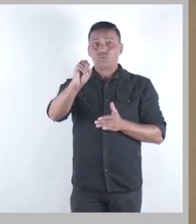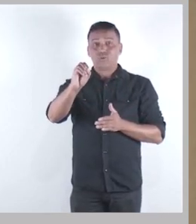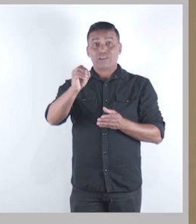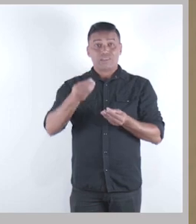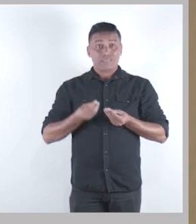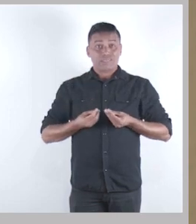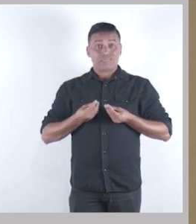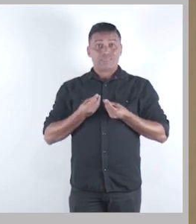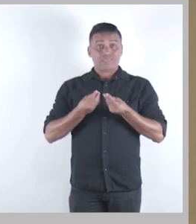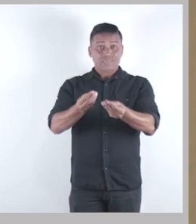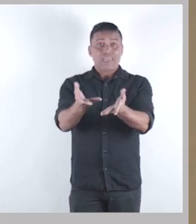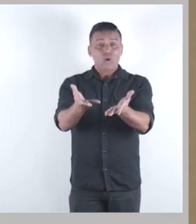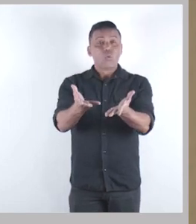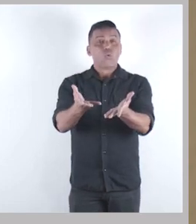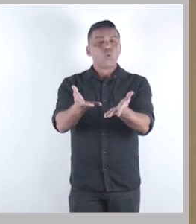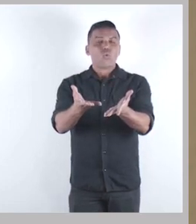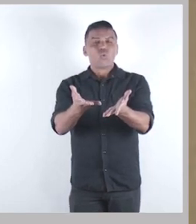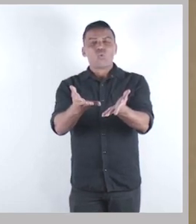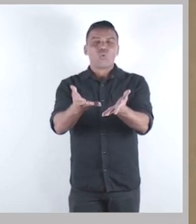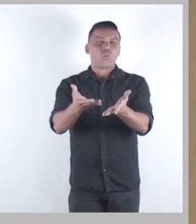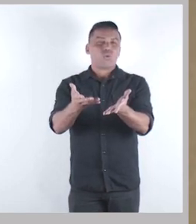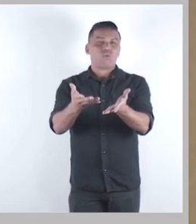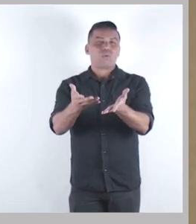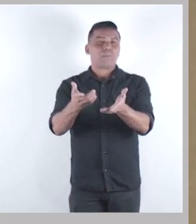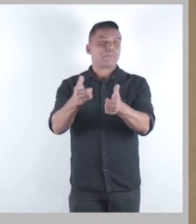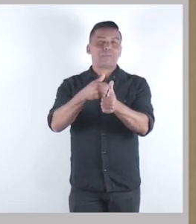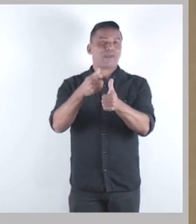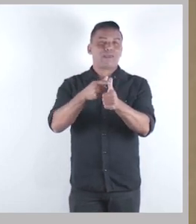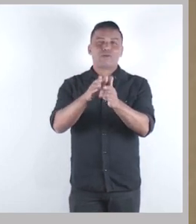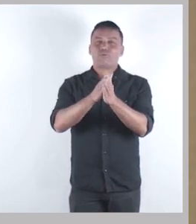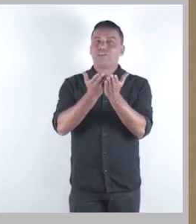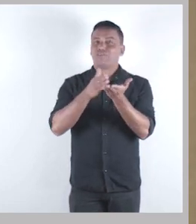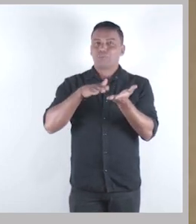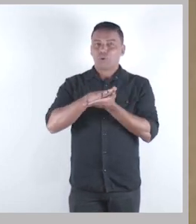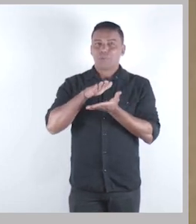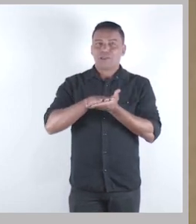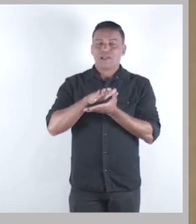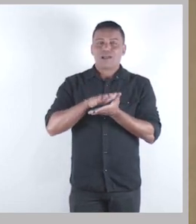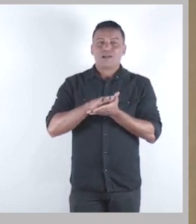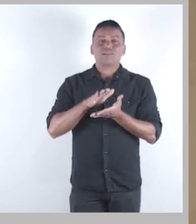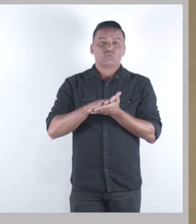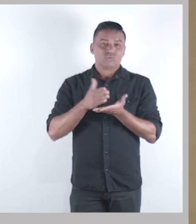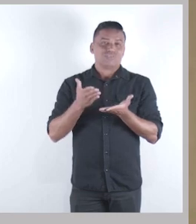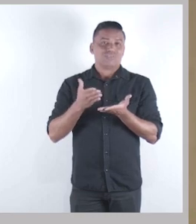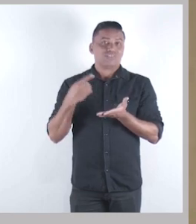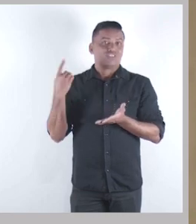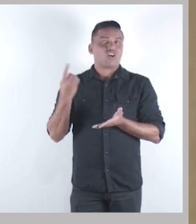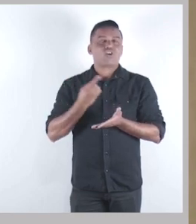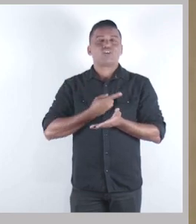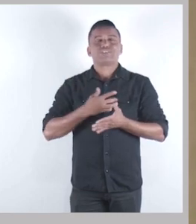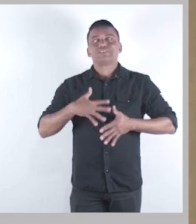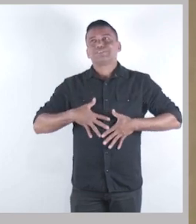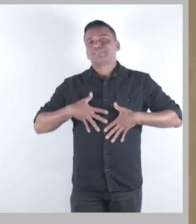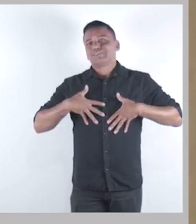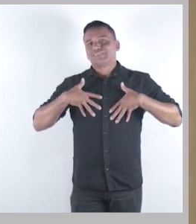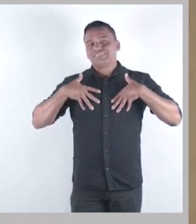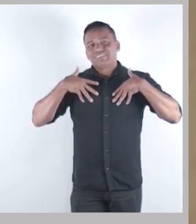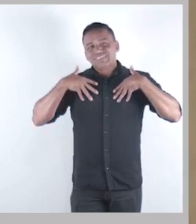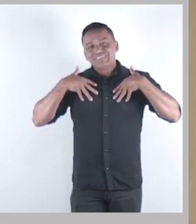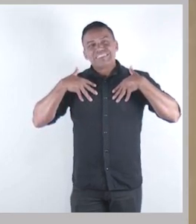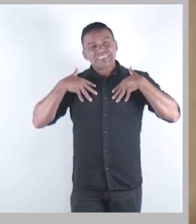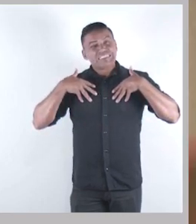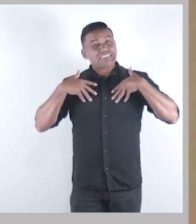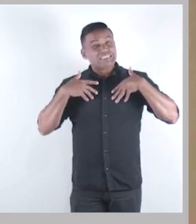doou o primeiro livro dele para o clube. E nós ficámos satisfeitíssimos, que é um